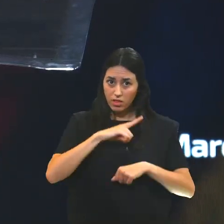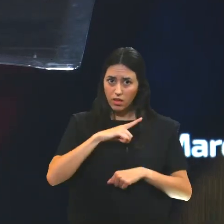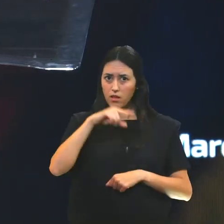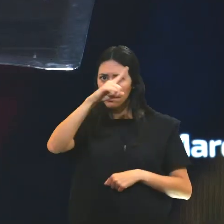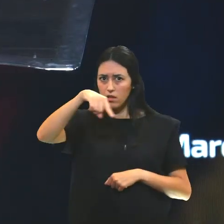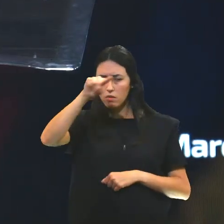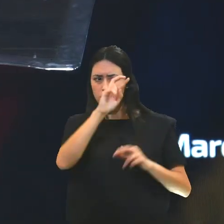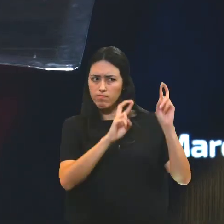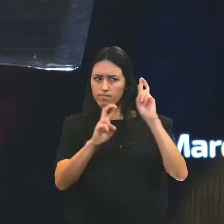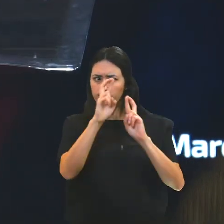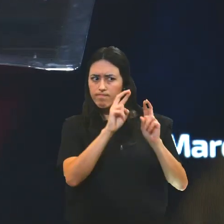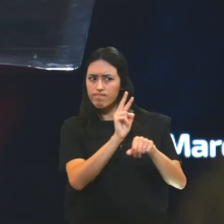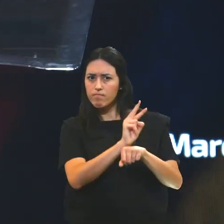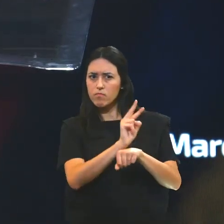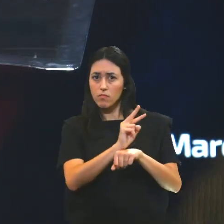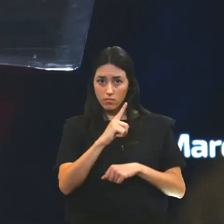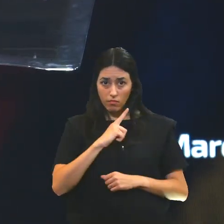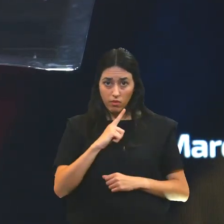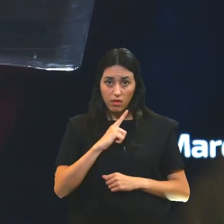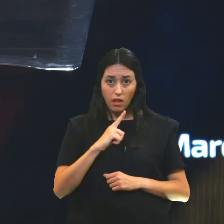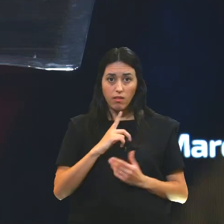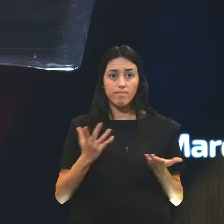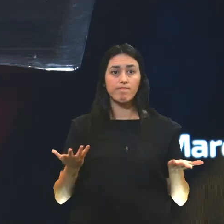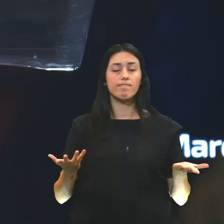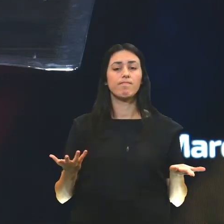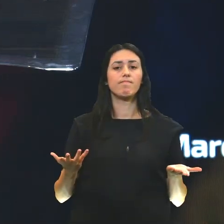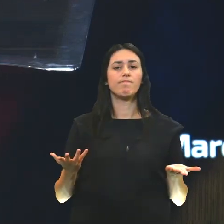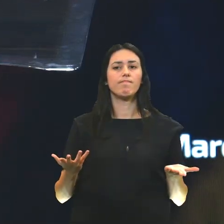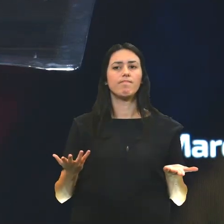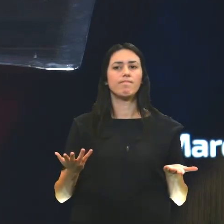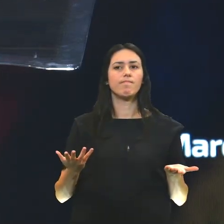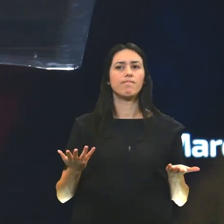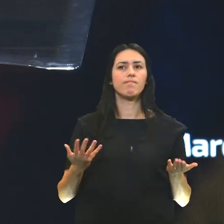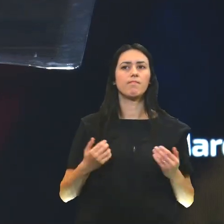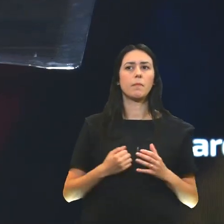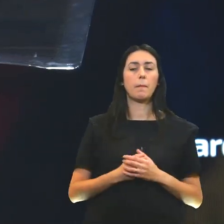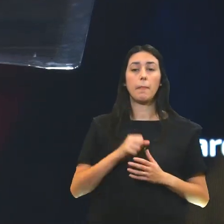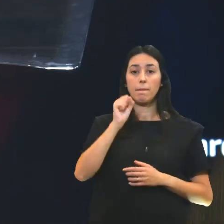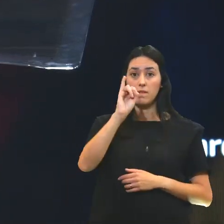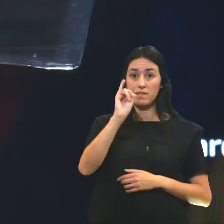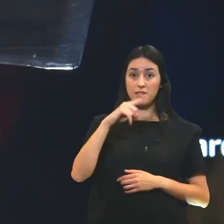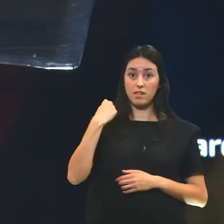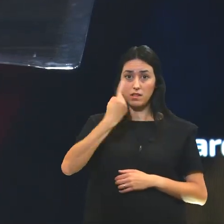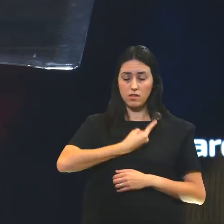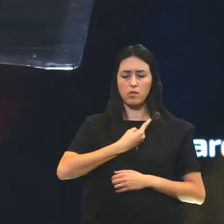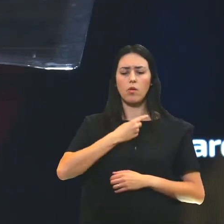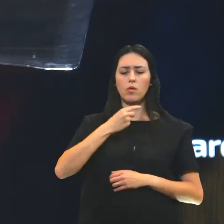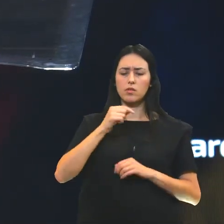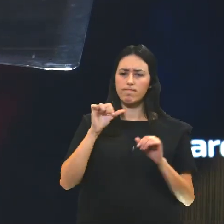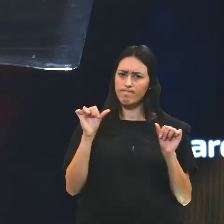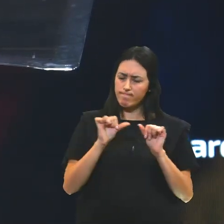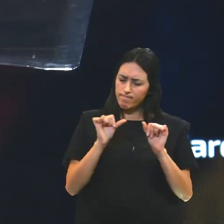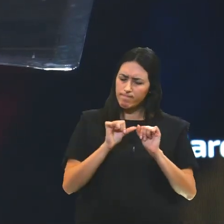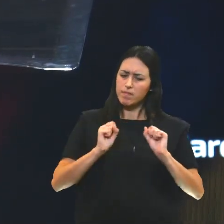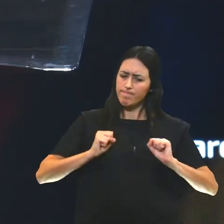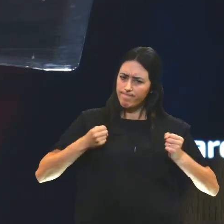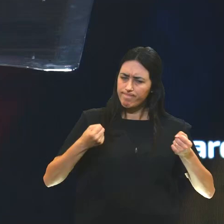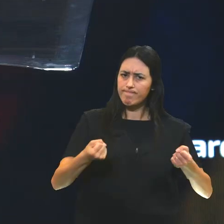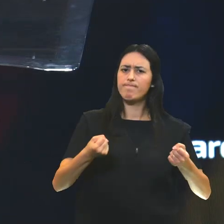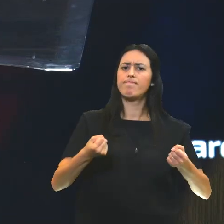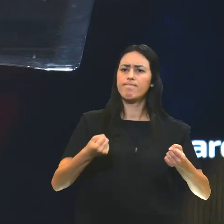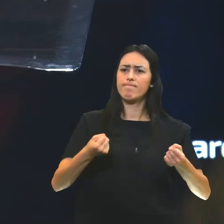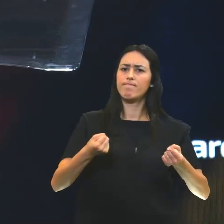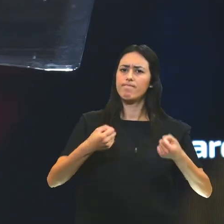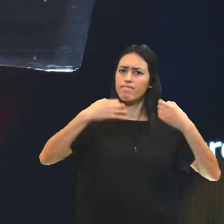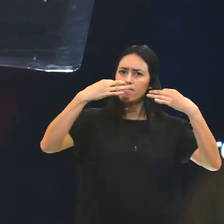vigiando e fazendo a sua parte? Sabe, quando a gente faz a nossa parte, essas outras estratégias